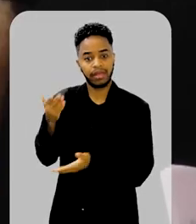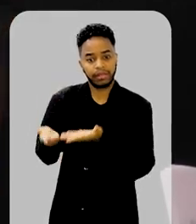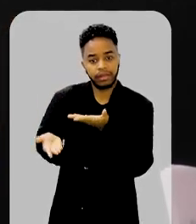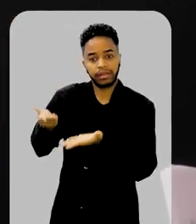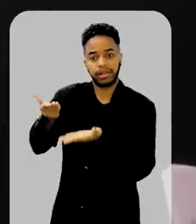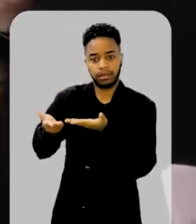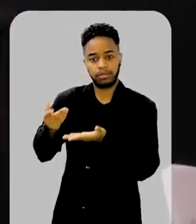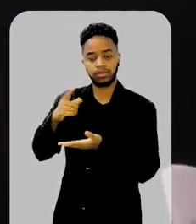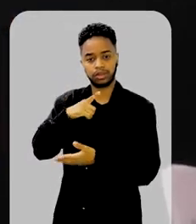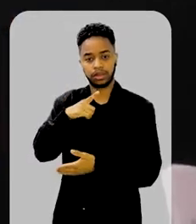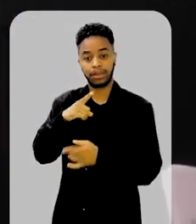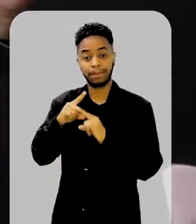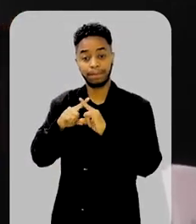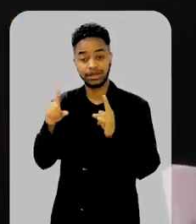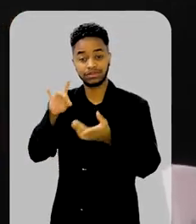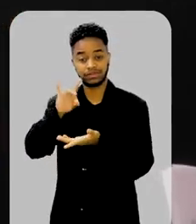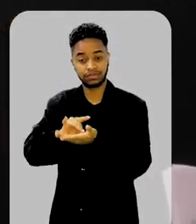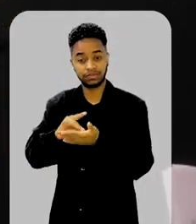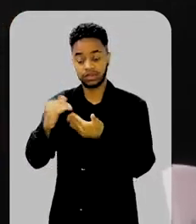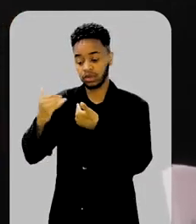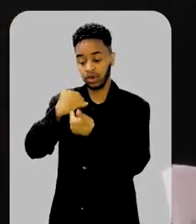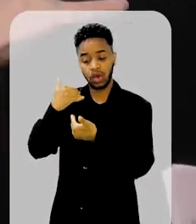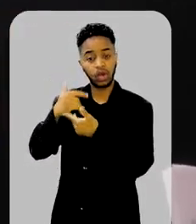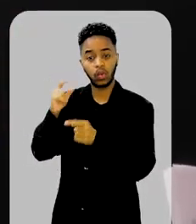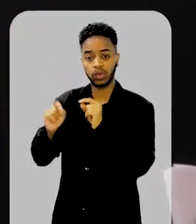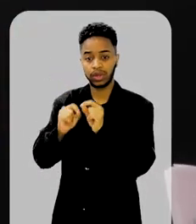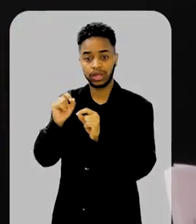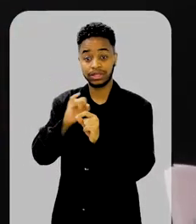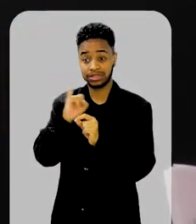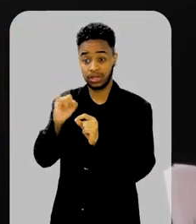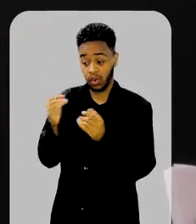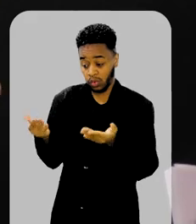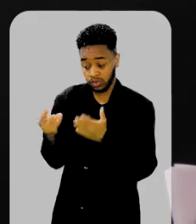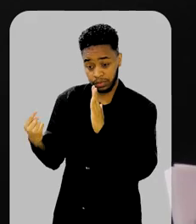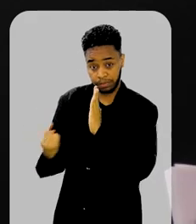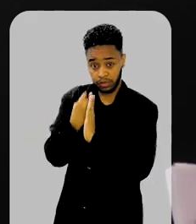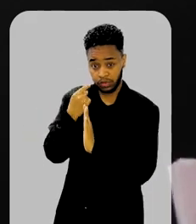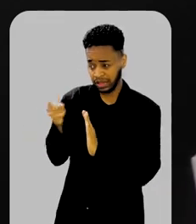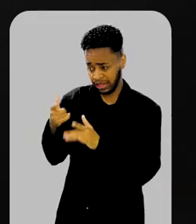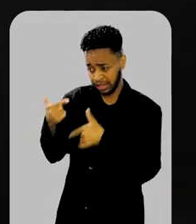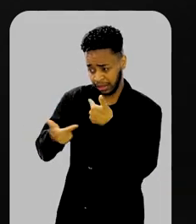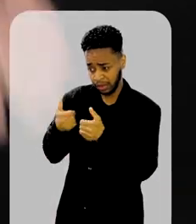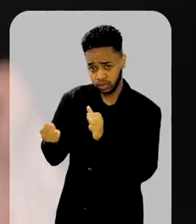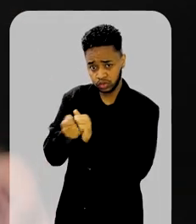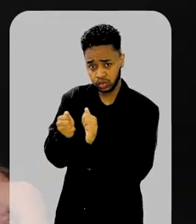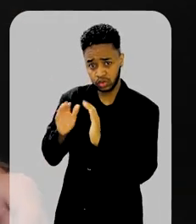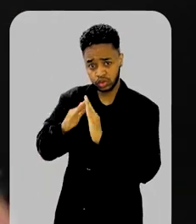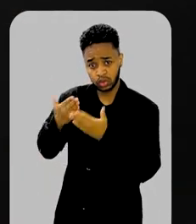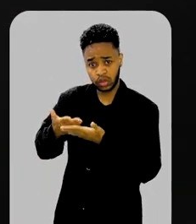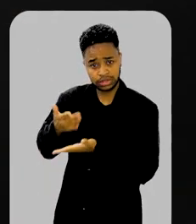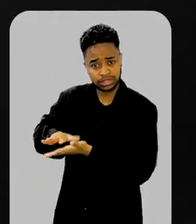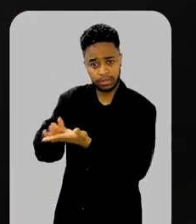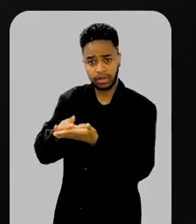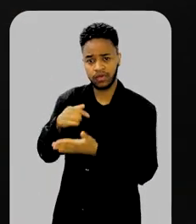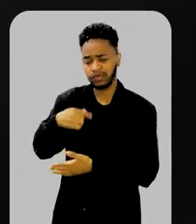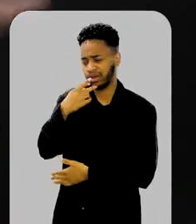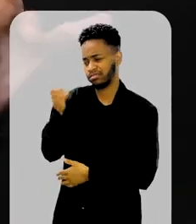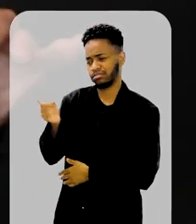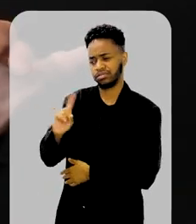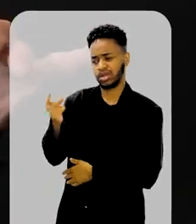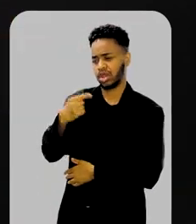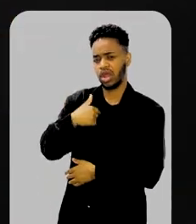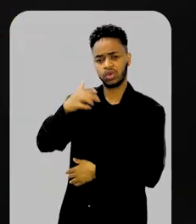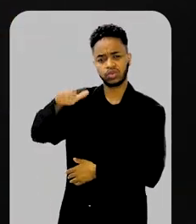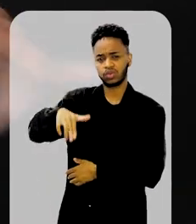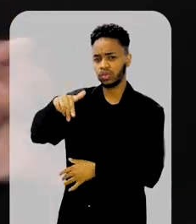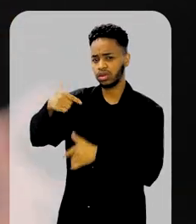de Equilíbrio Mas o que norteou foi o seguinte é se perguntar para mim hoje maur você trabalha com escola de samba fala nunca trabalhei